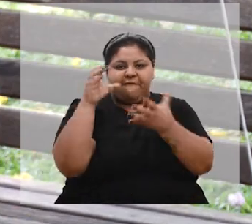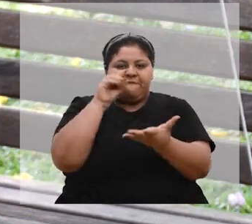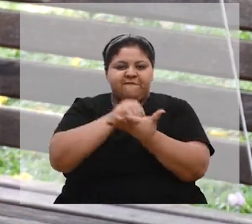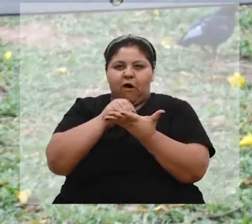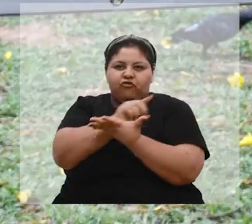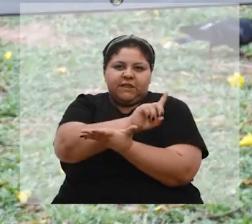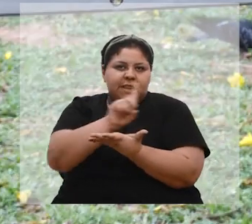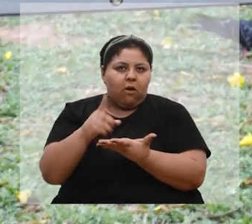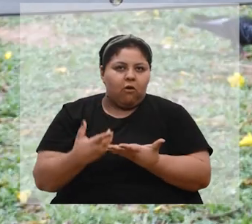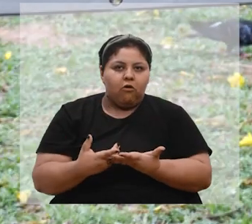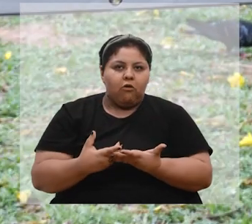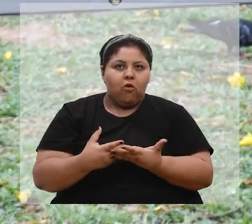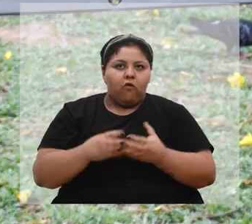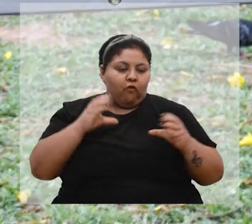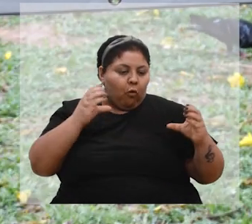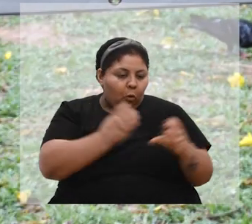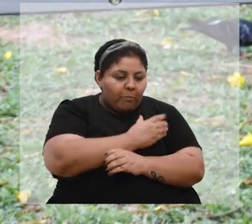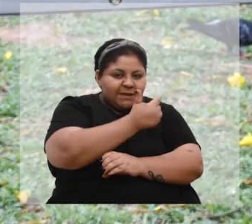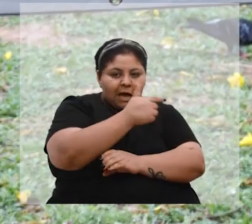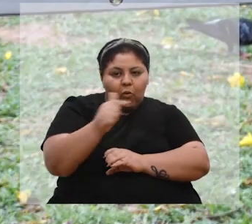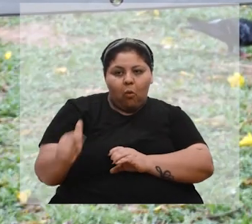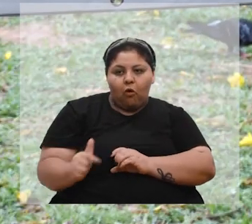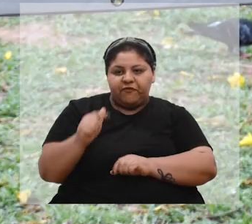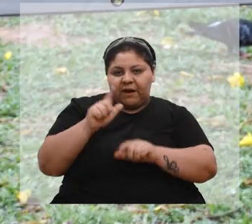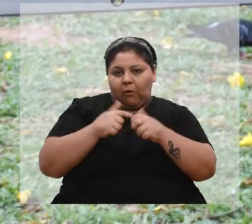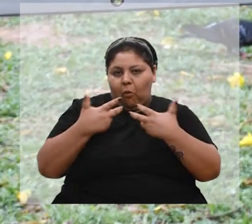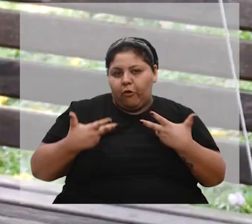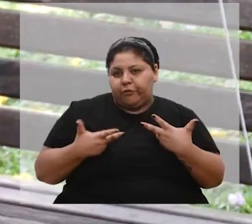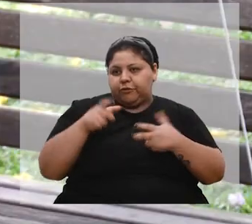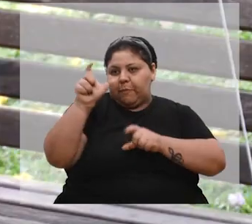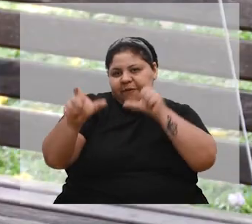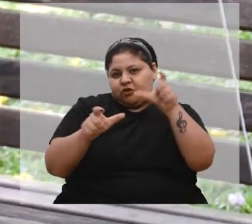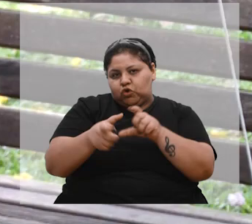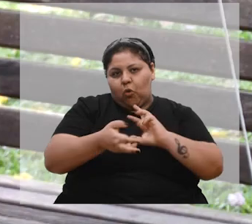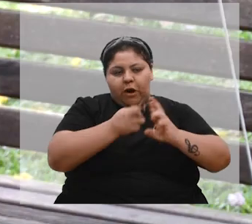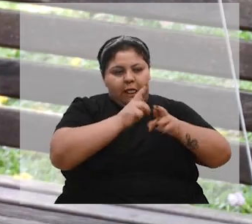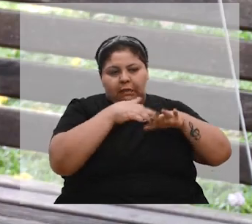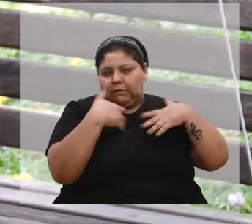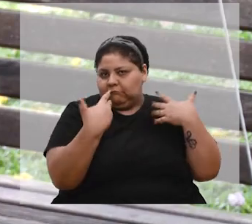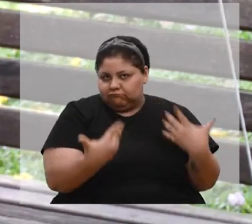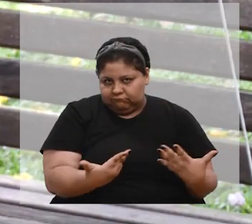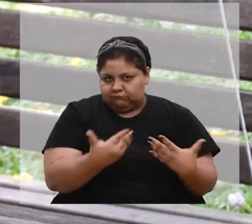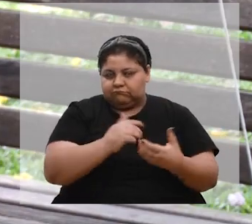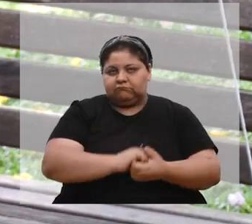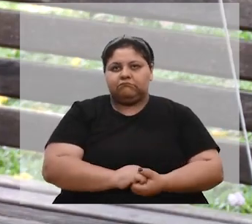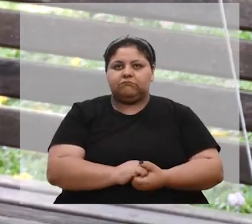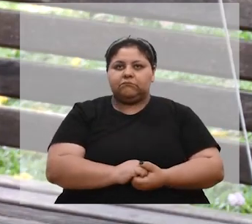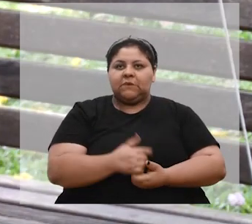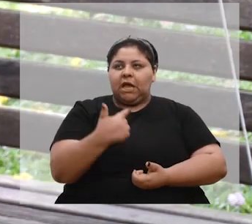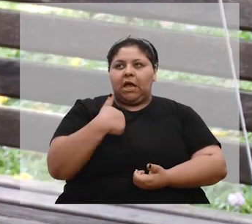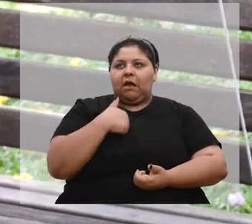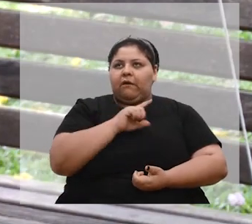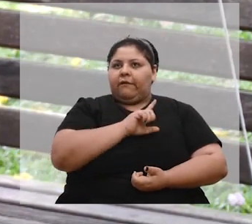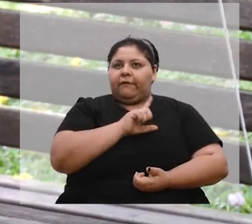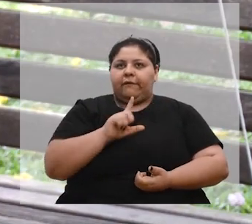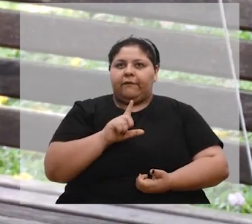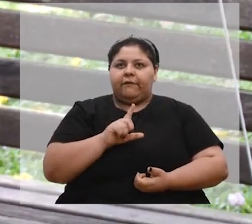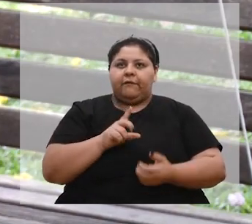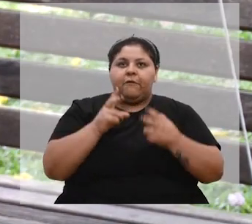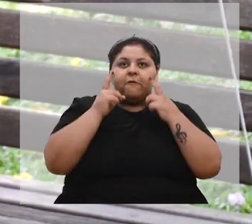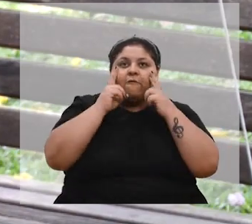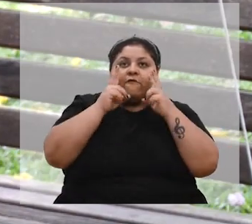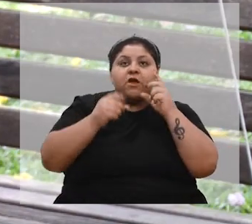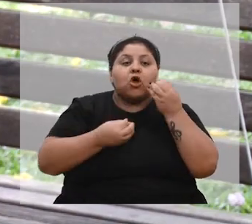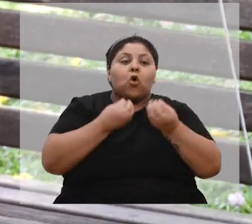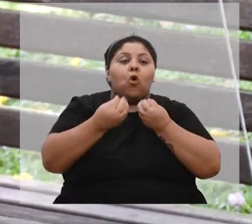vou encarar a falta, né? Eu vou preencher com outra coisa, ou, né, com outro relacionamento, ou com, né, não